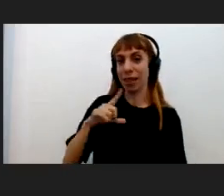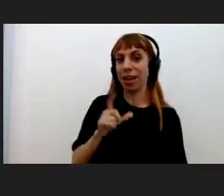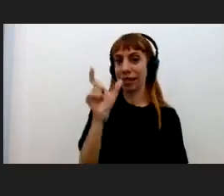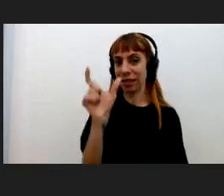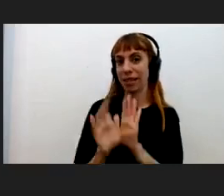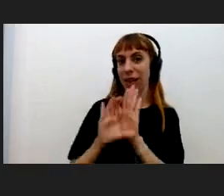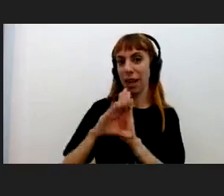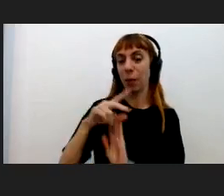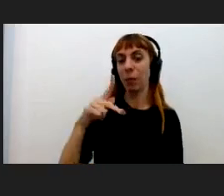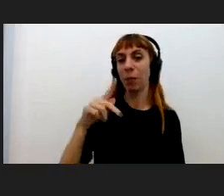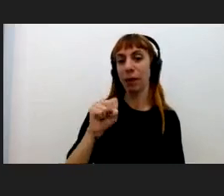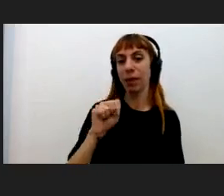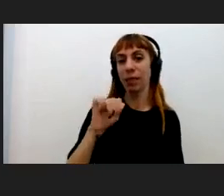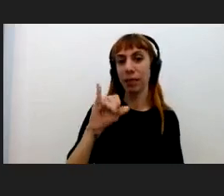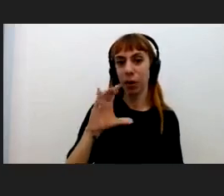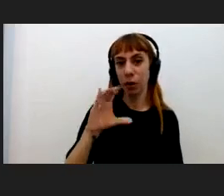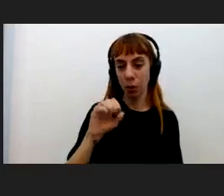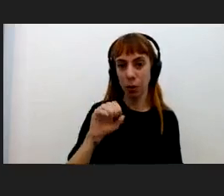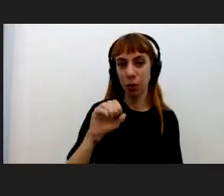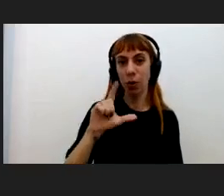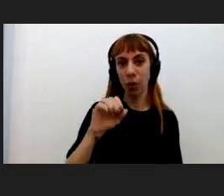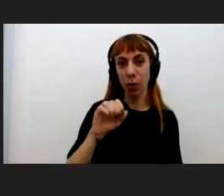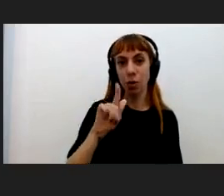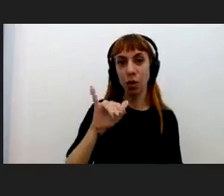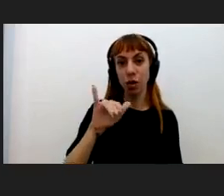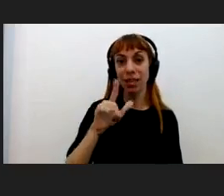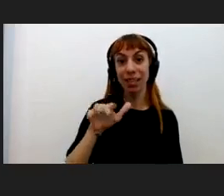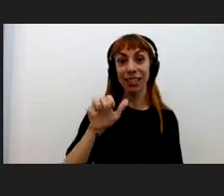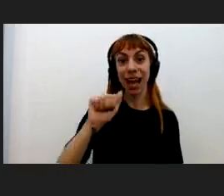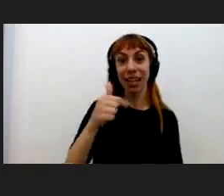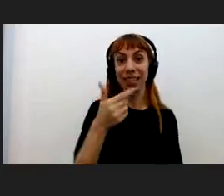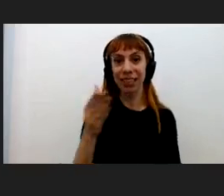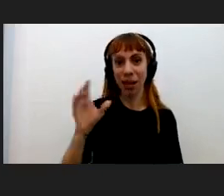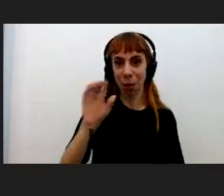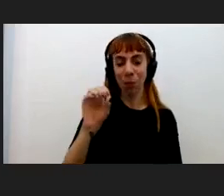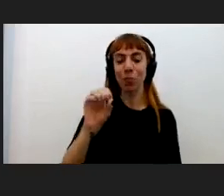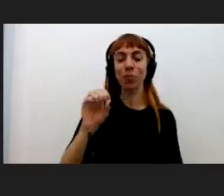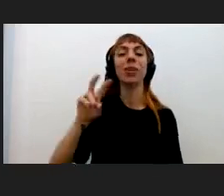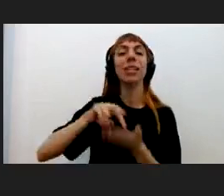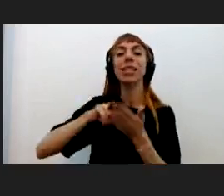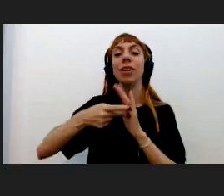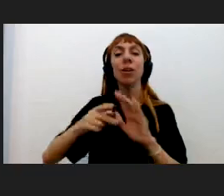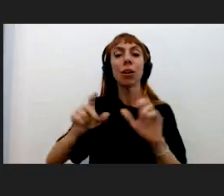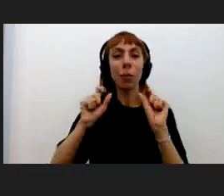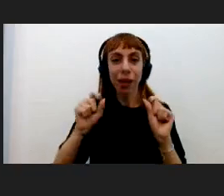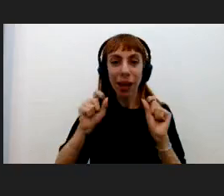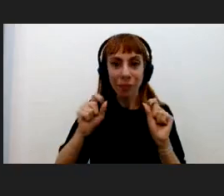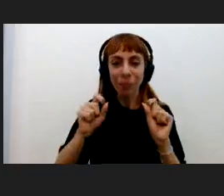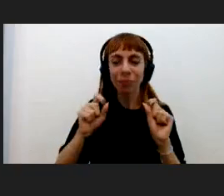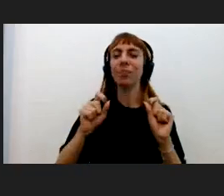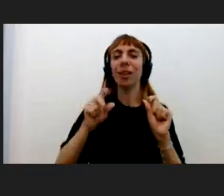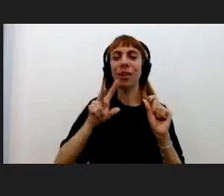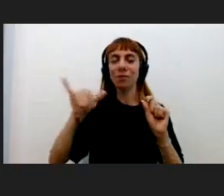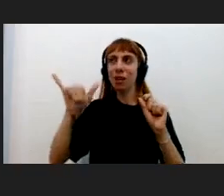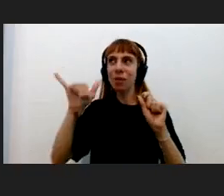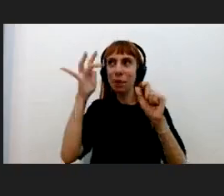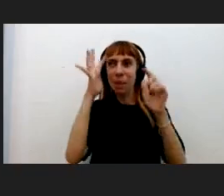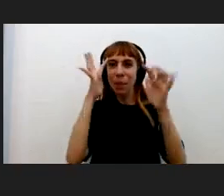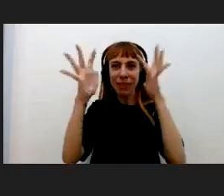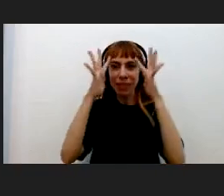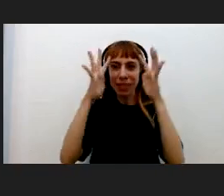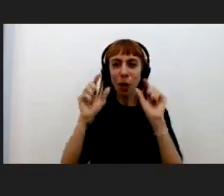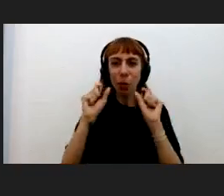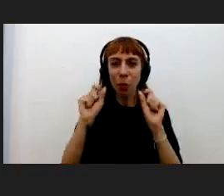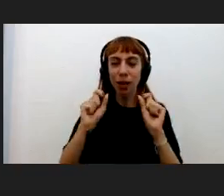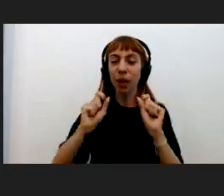sofrimento, entre outros aspectos, é algo psicológico, é algo da mente, né? Então, desconsidera as outras vertentes que